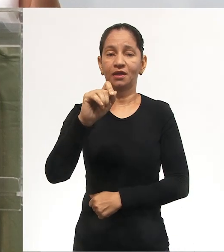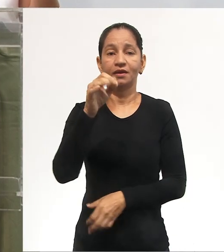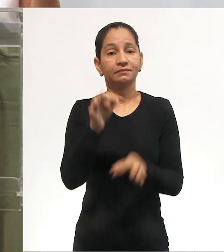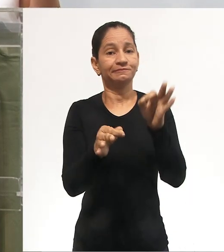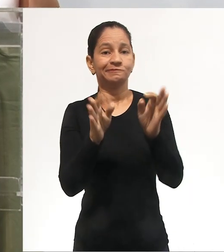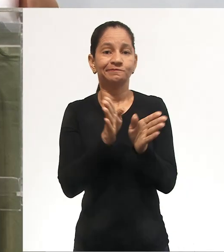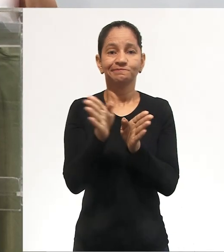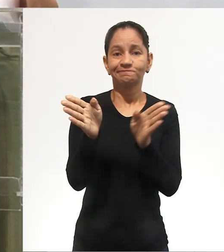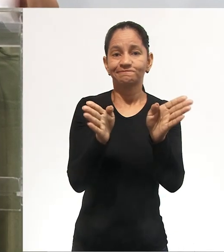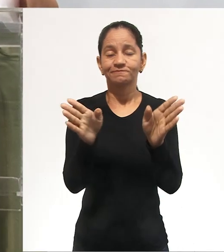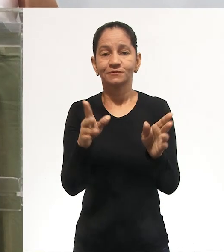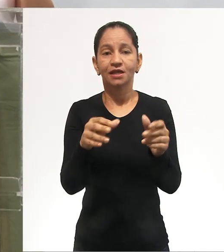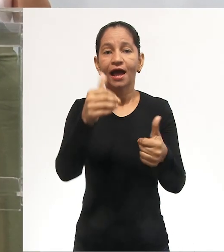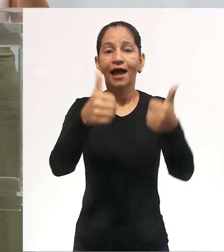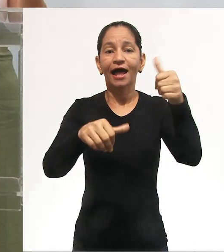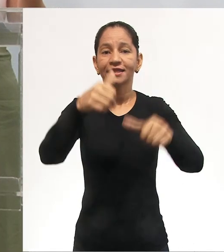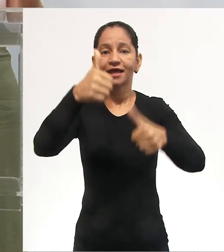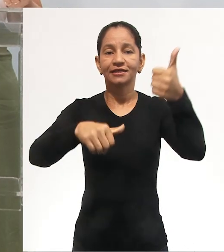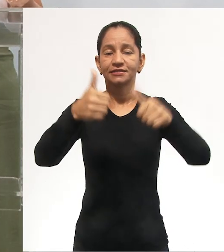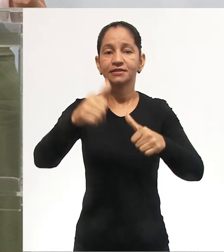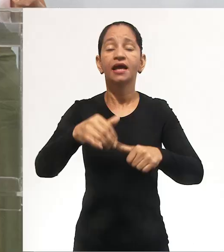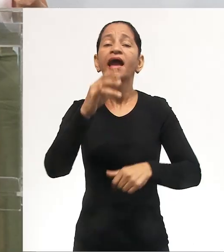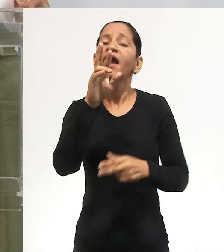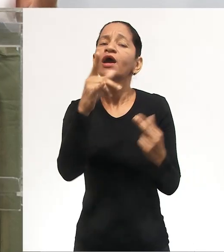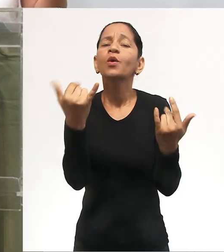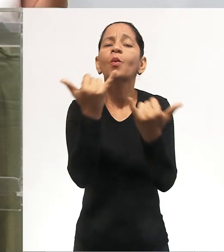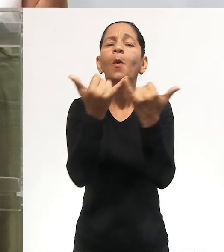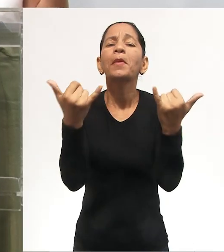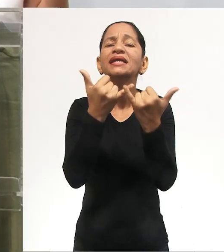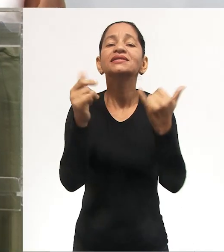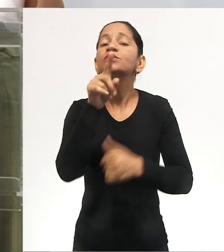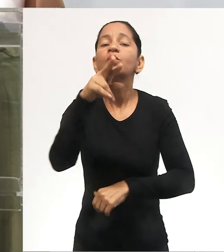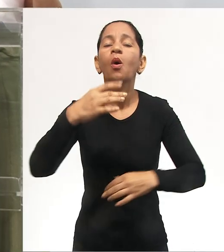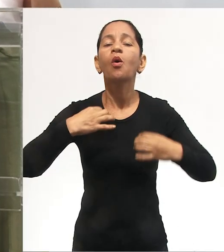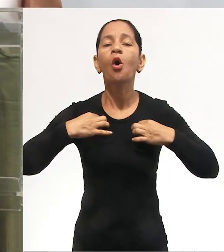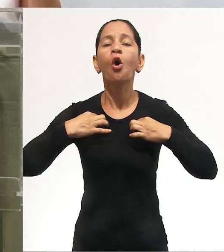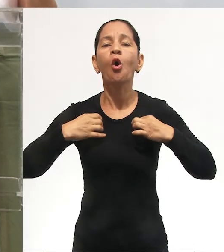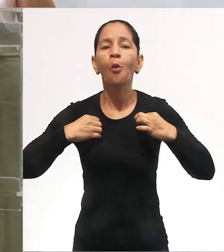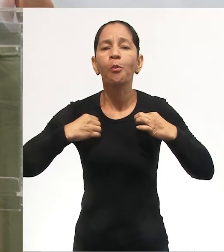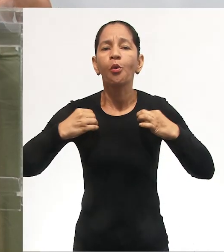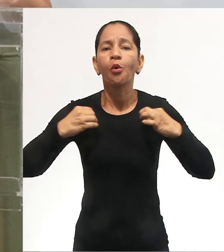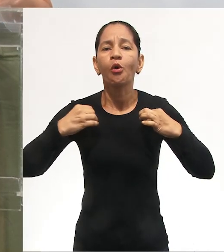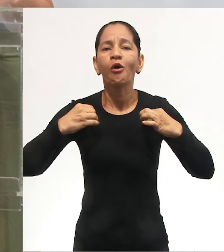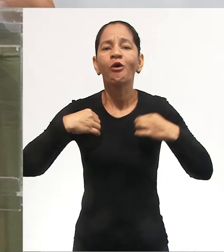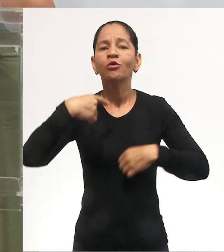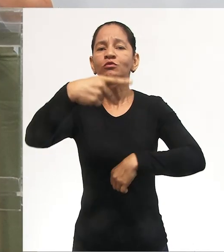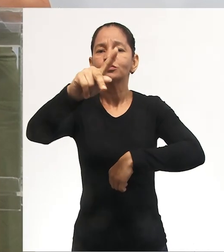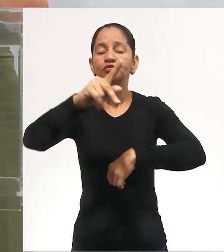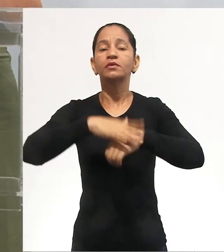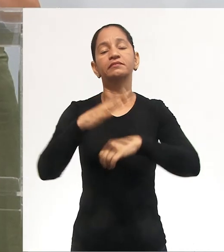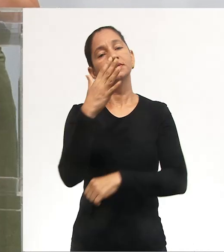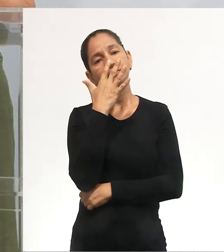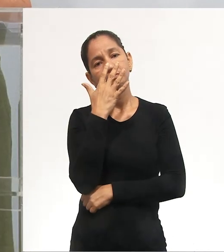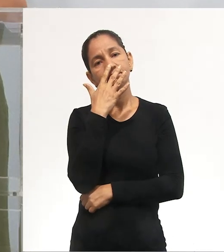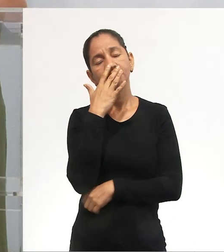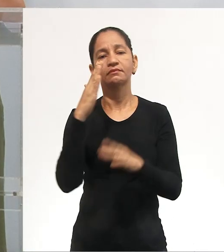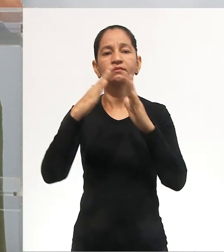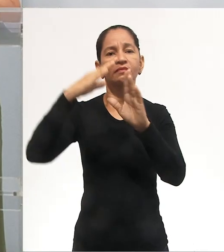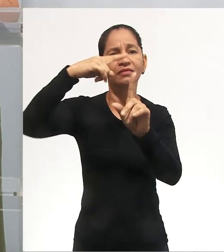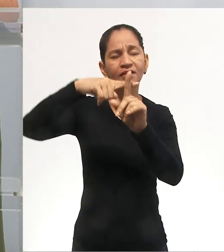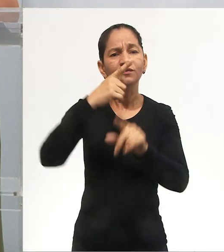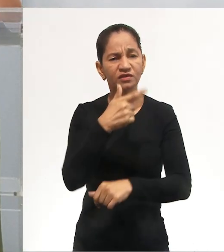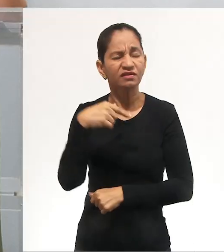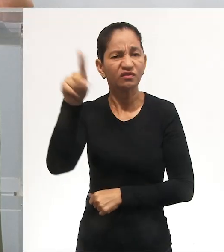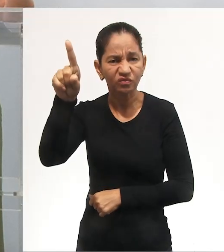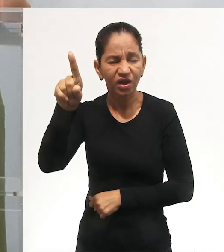uma analogia com a questão da vestimenta, né? Assim como você não vai assistir uma missa, um culto, né?